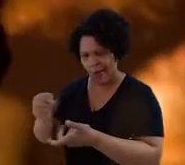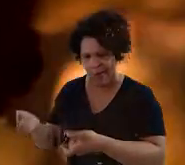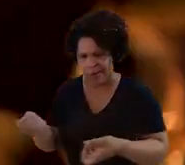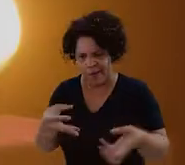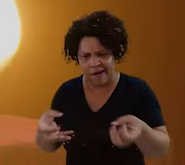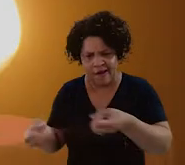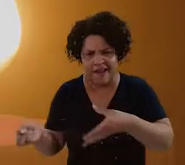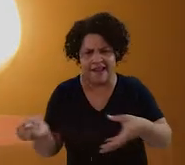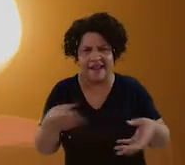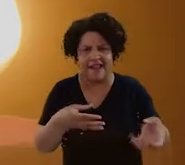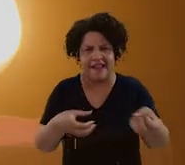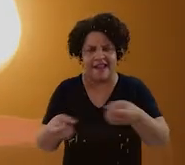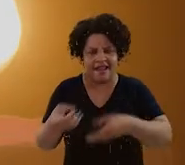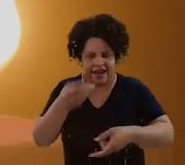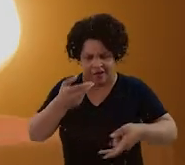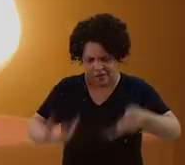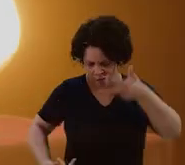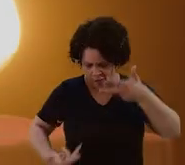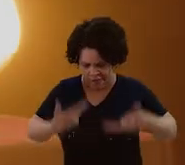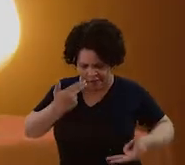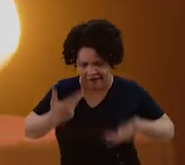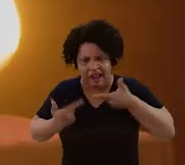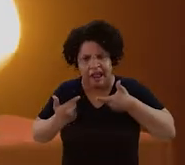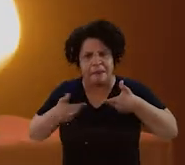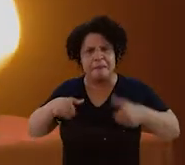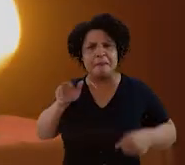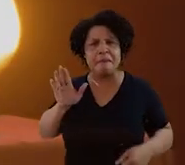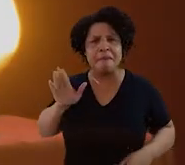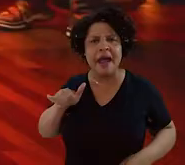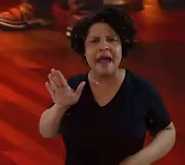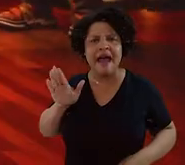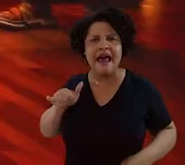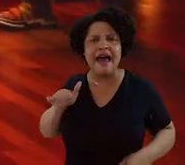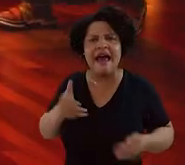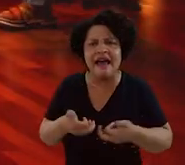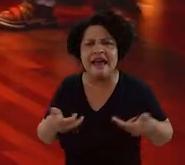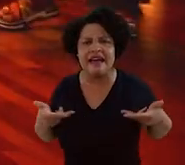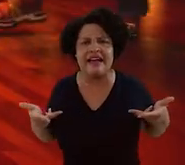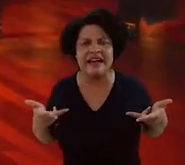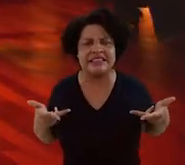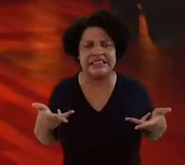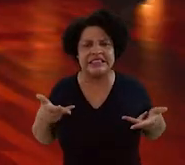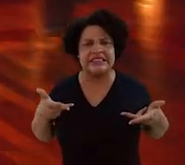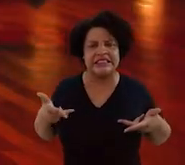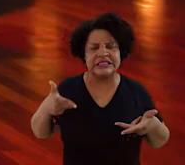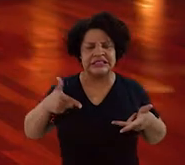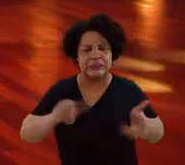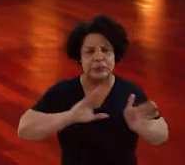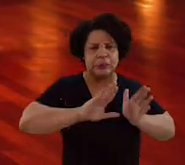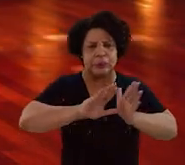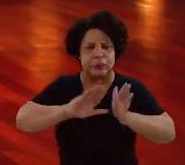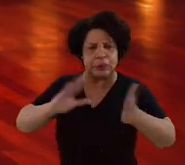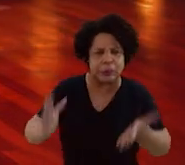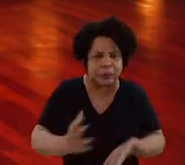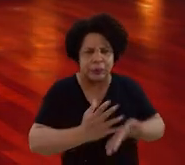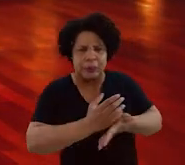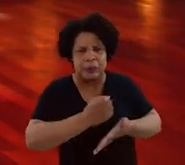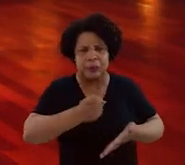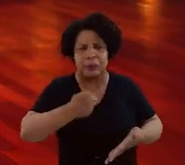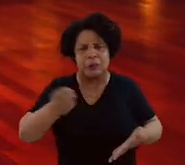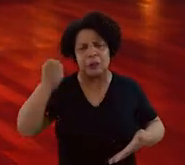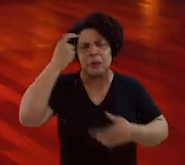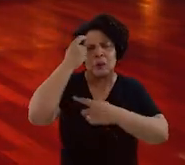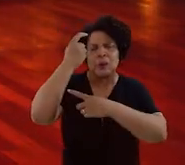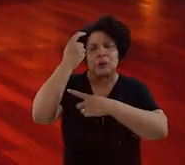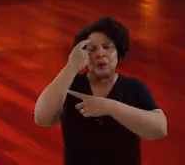vários tiros no alvo. A carne barata continua mais fraco. Sangue inocente na mão do estado. Copo sequestrado, desbaratinado. Sabe que gera uma consequência. O